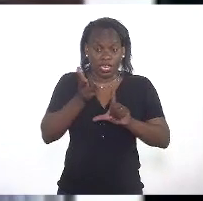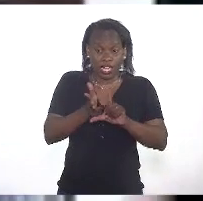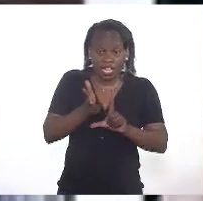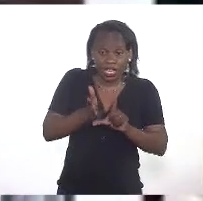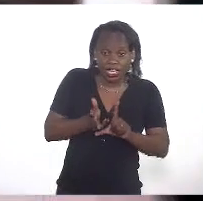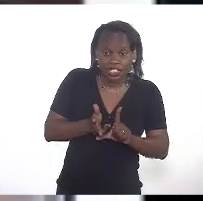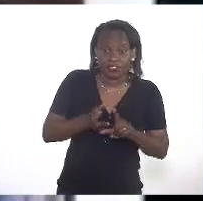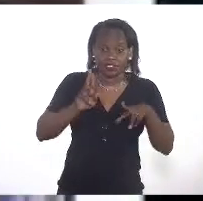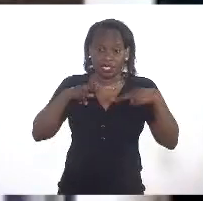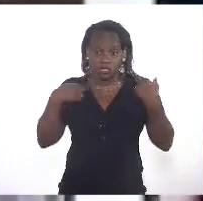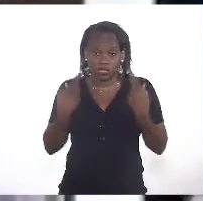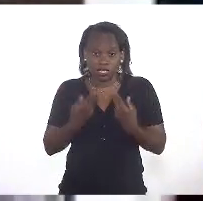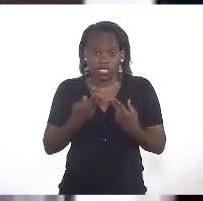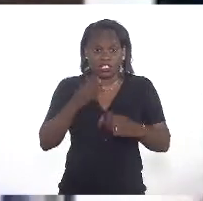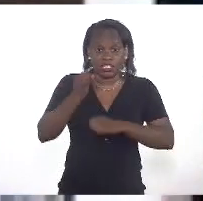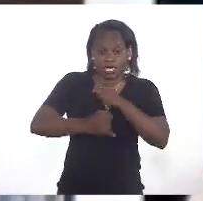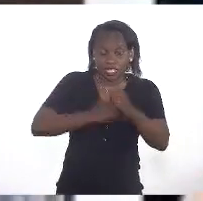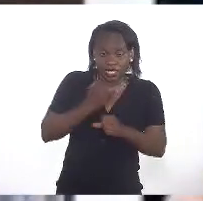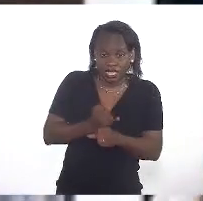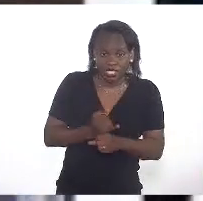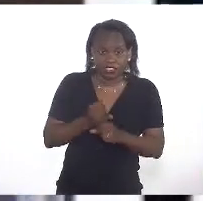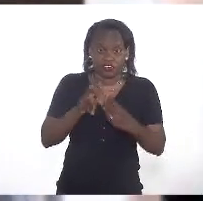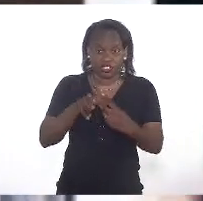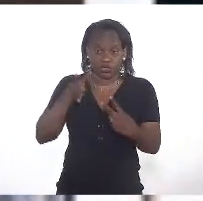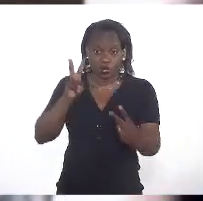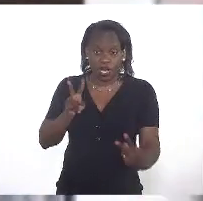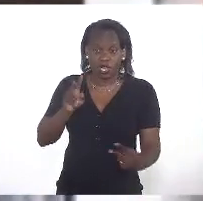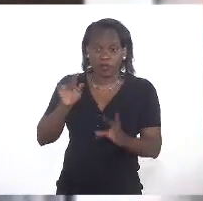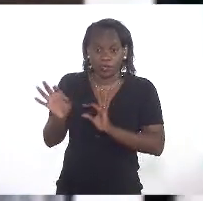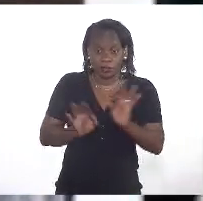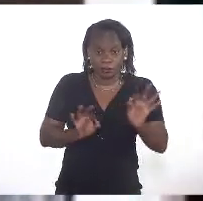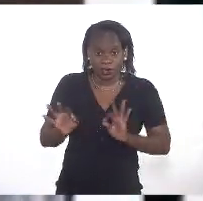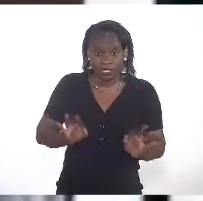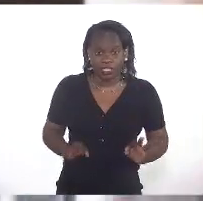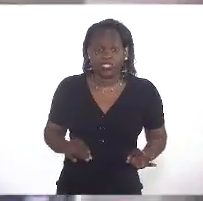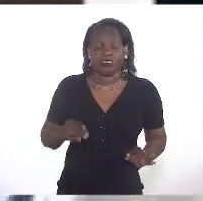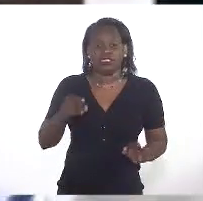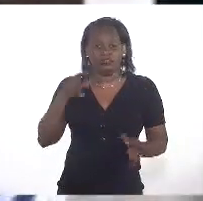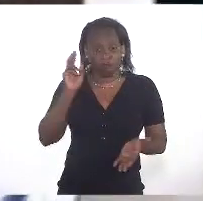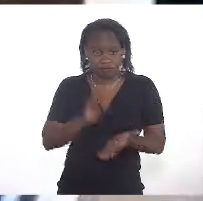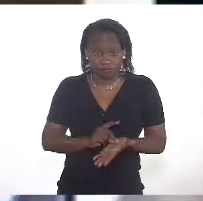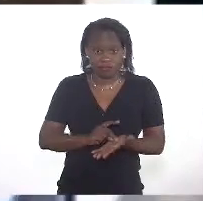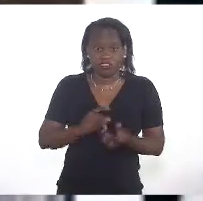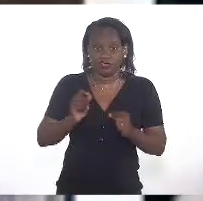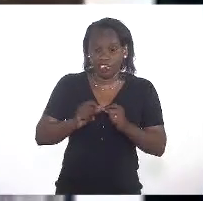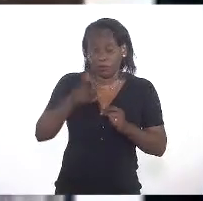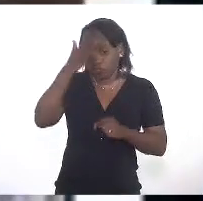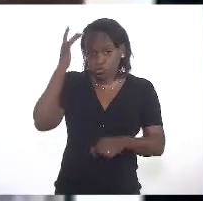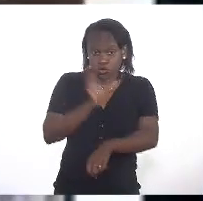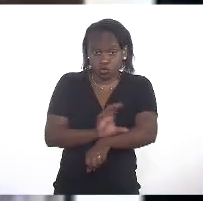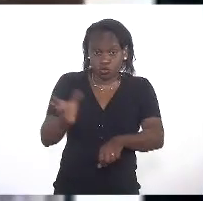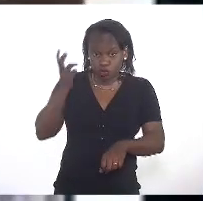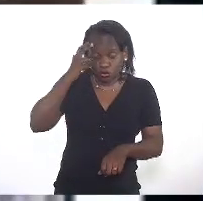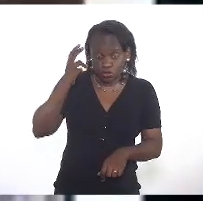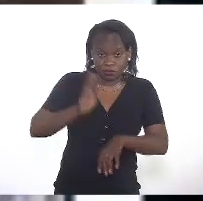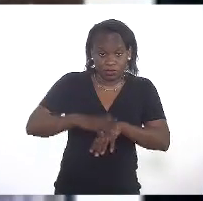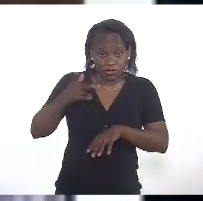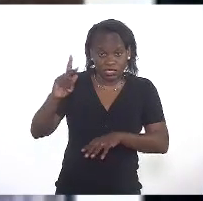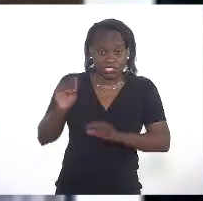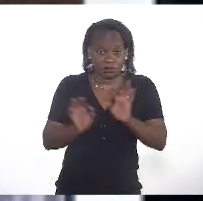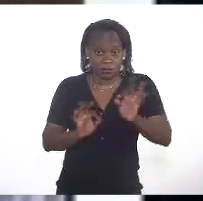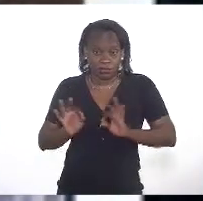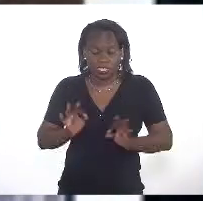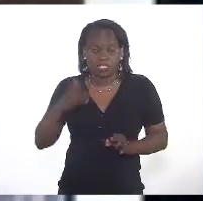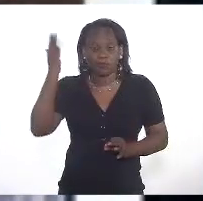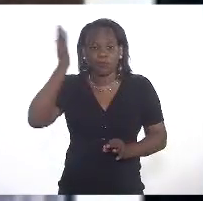essas reuniões online produzidas exatamente pelos fazedores de cultura, mostra